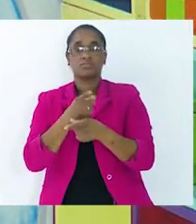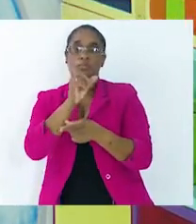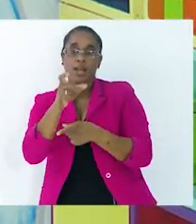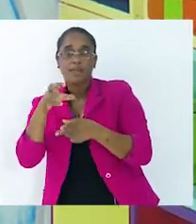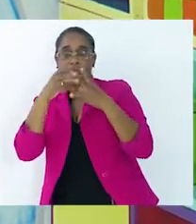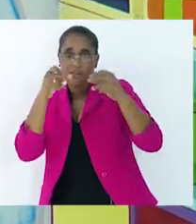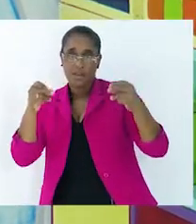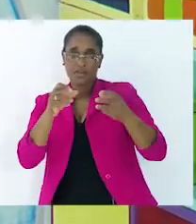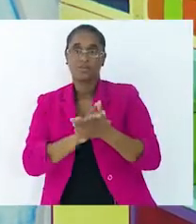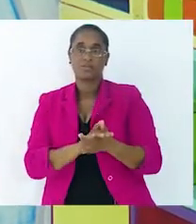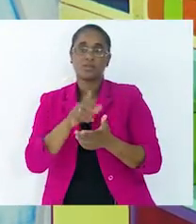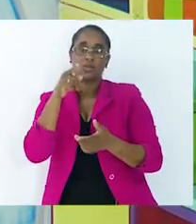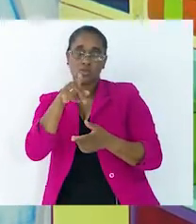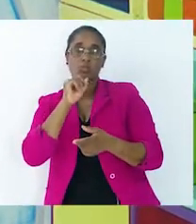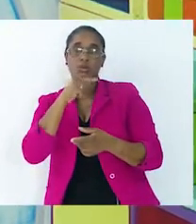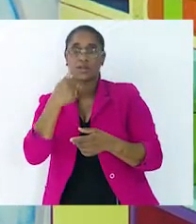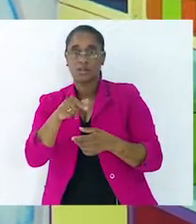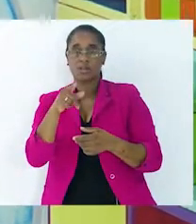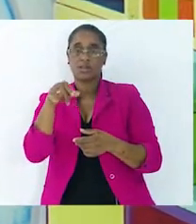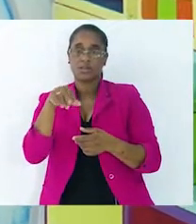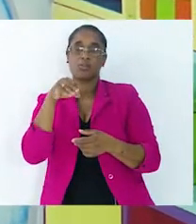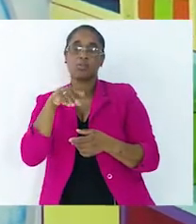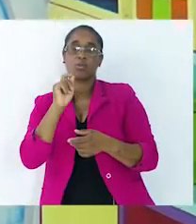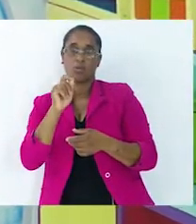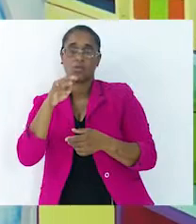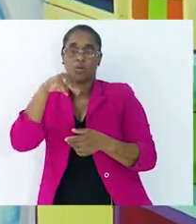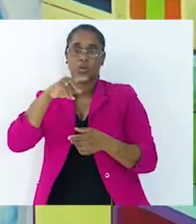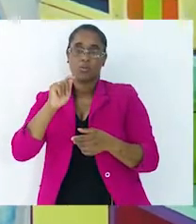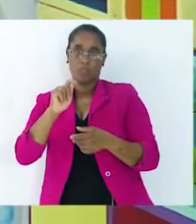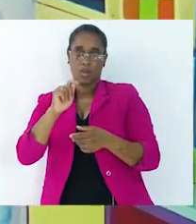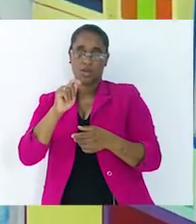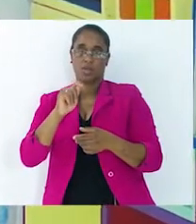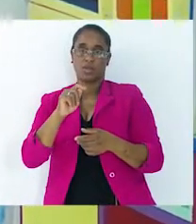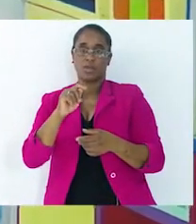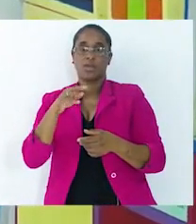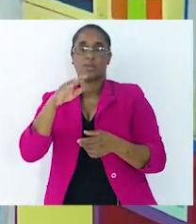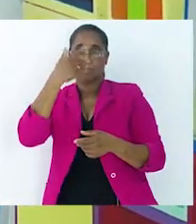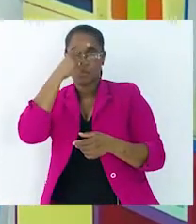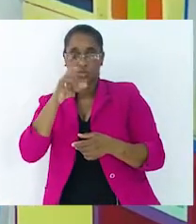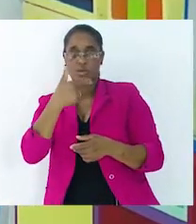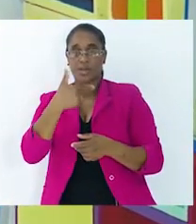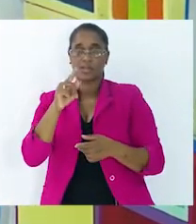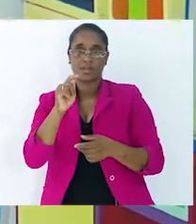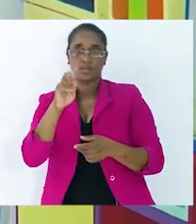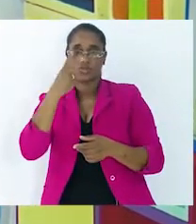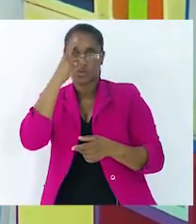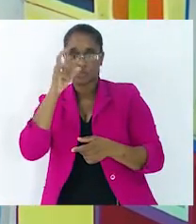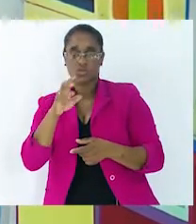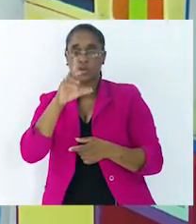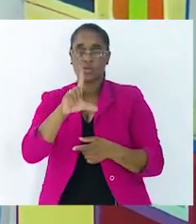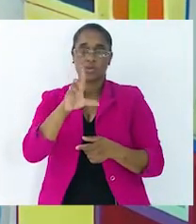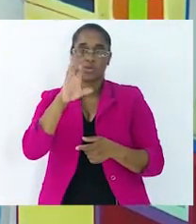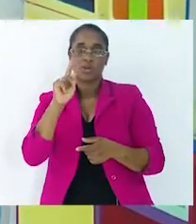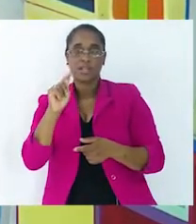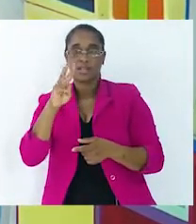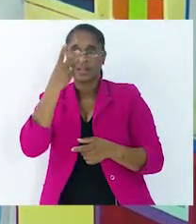tu podes ter esses pronomes. O me, primeira pessoa, o te, segunda pessoa, o lhe, terceira pessoa, do singular.